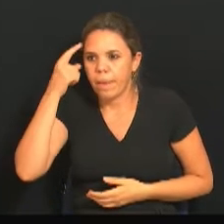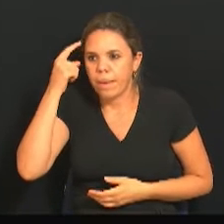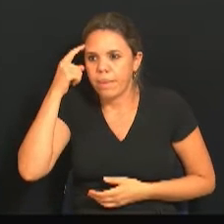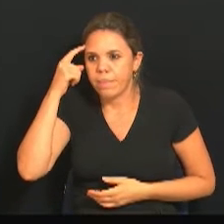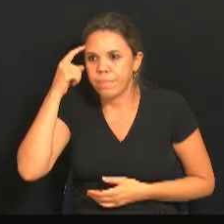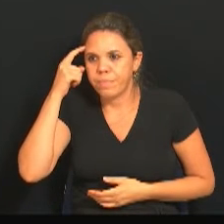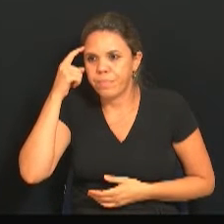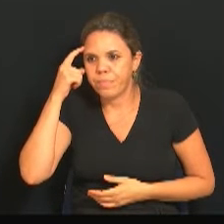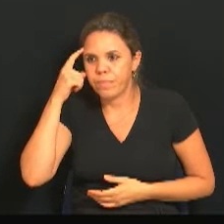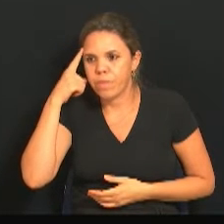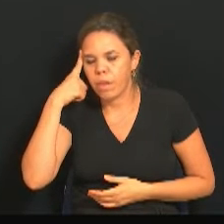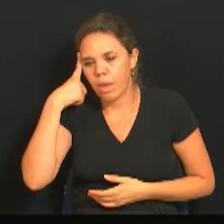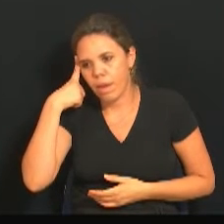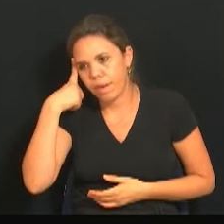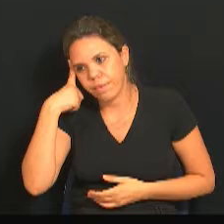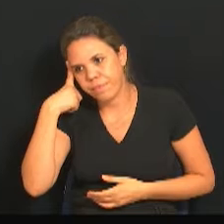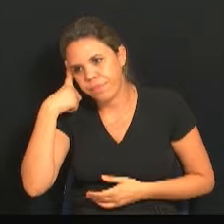que